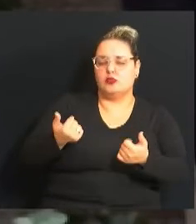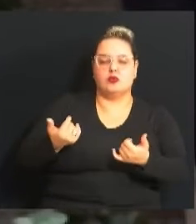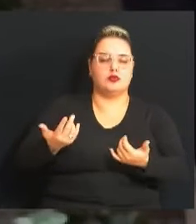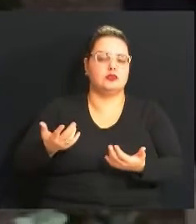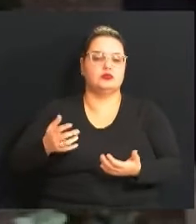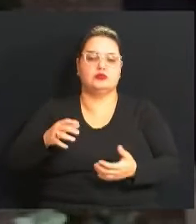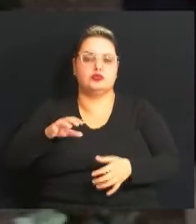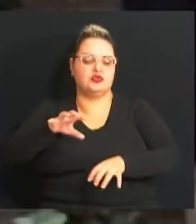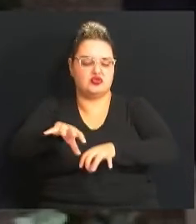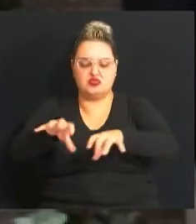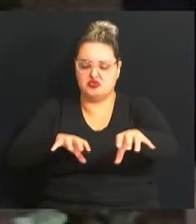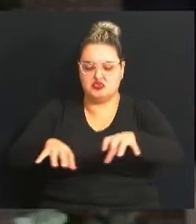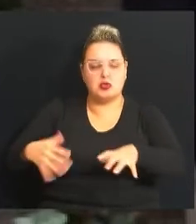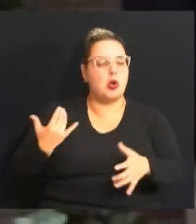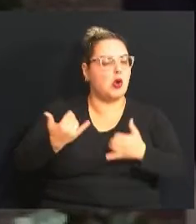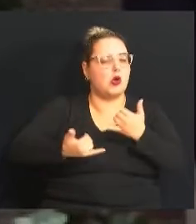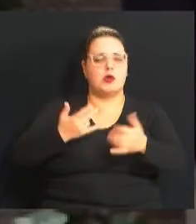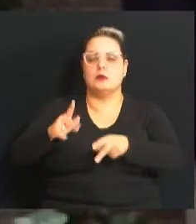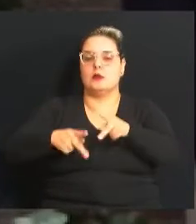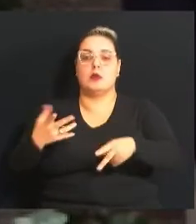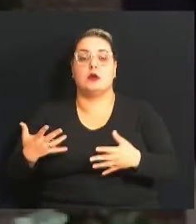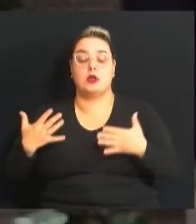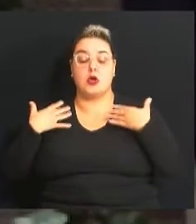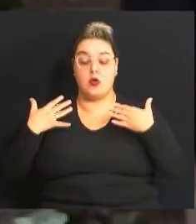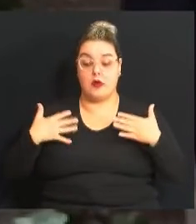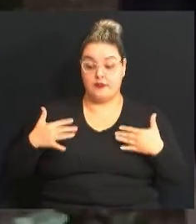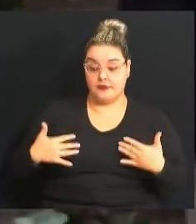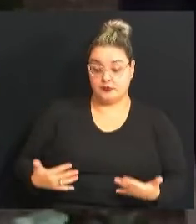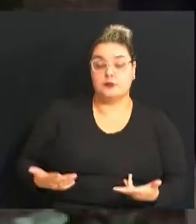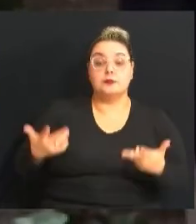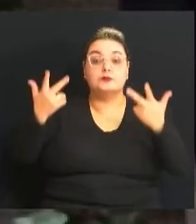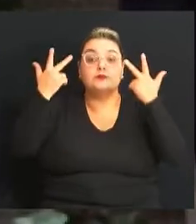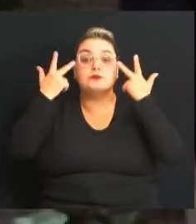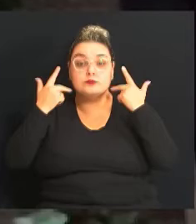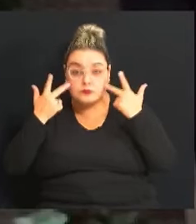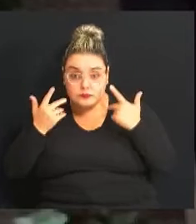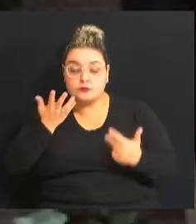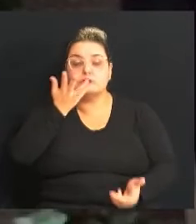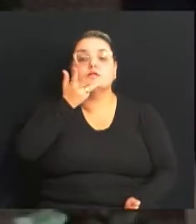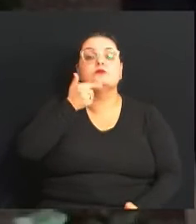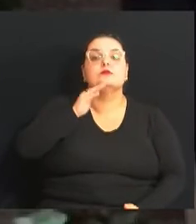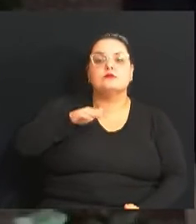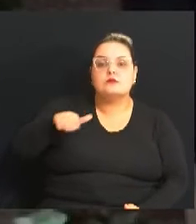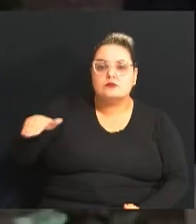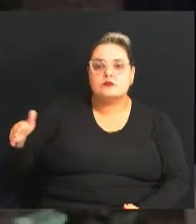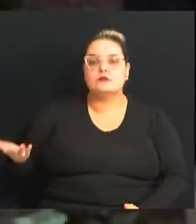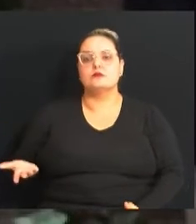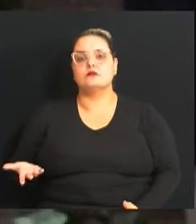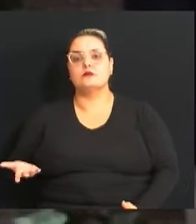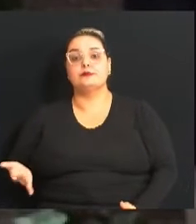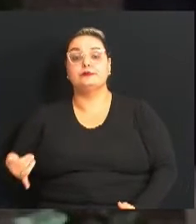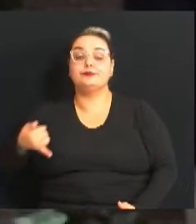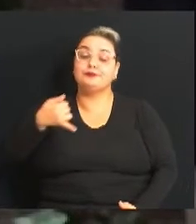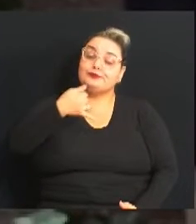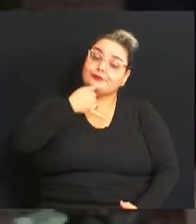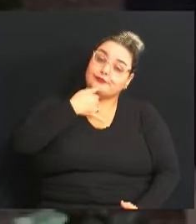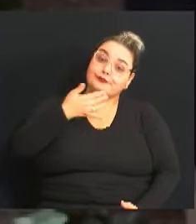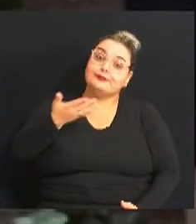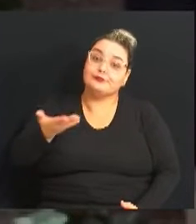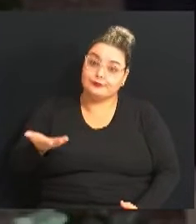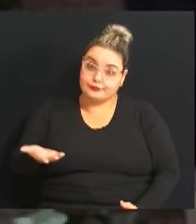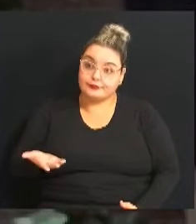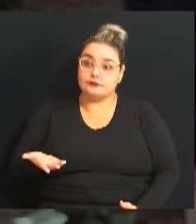cultura que envolve o corpo, que é natural da criança, mas que, infelizmente, devido a